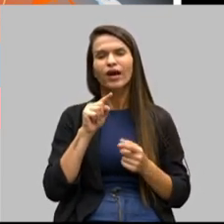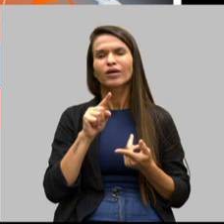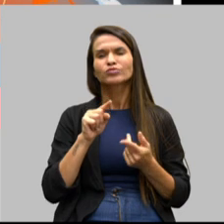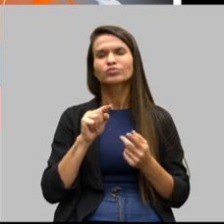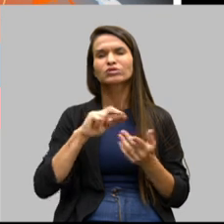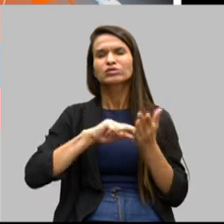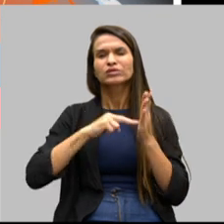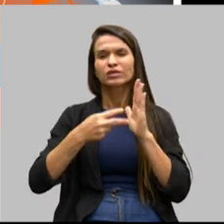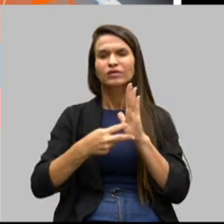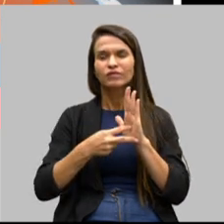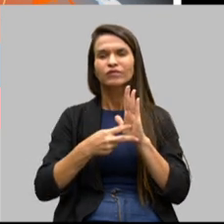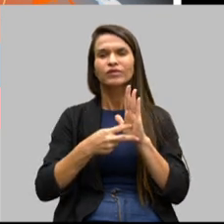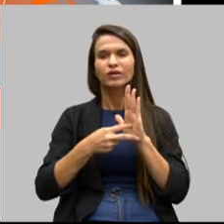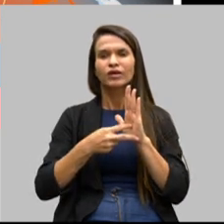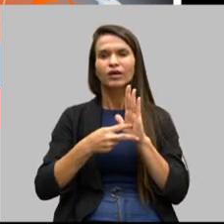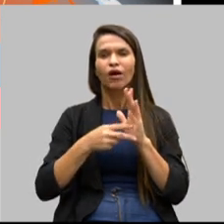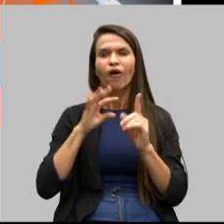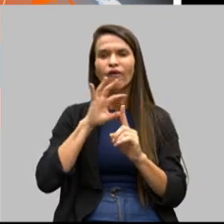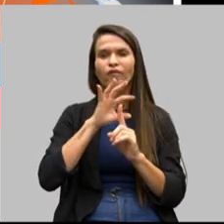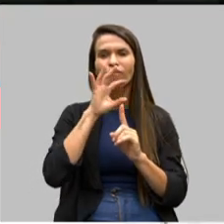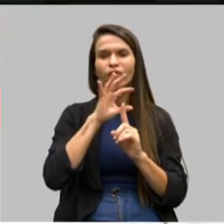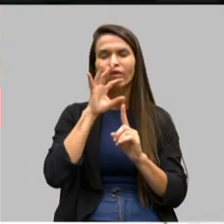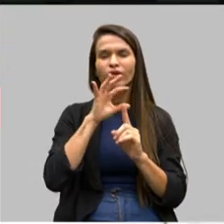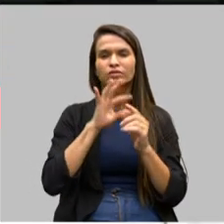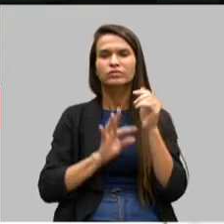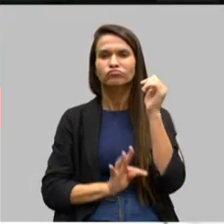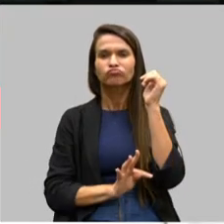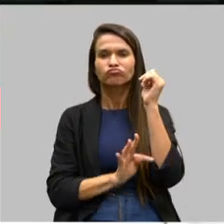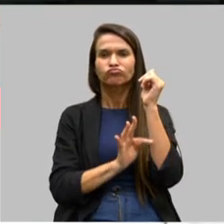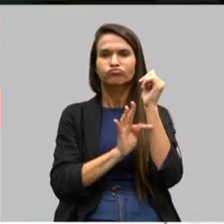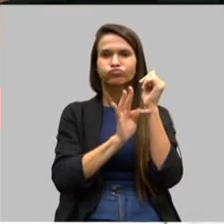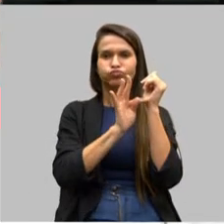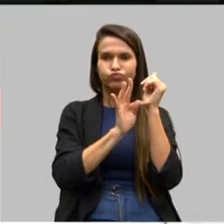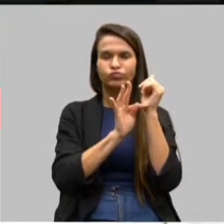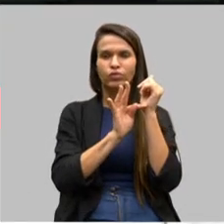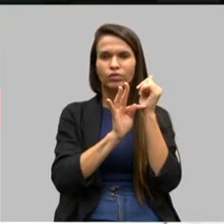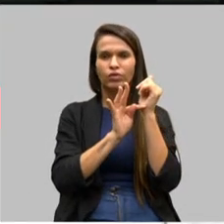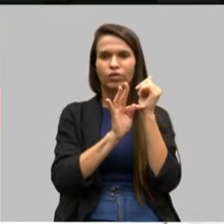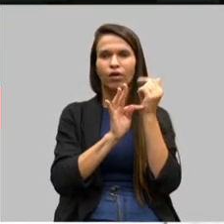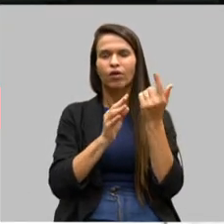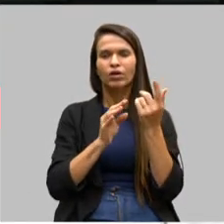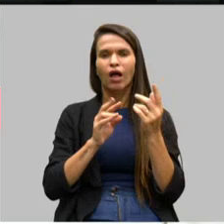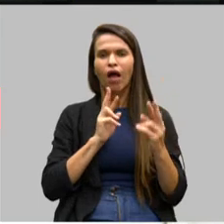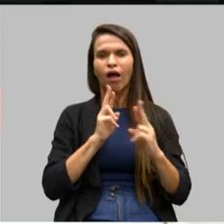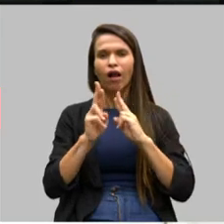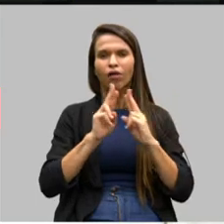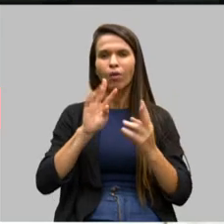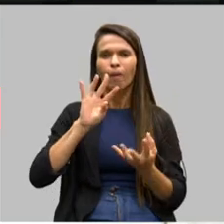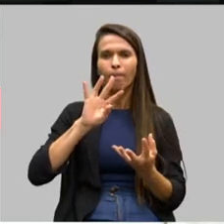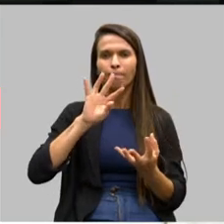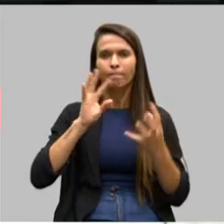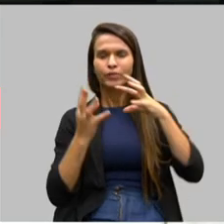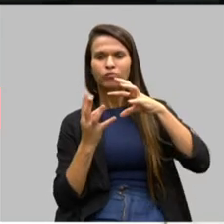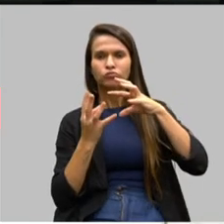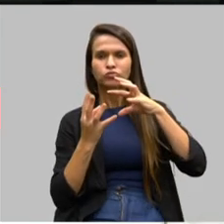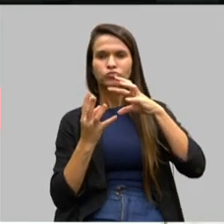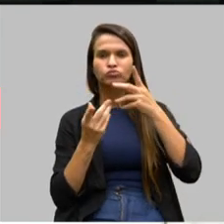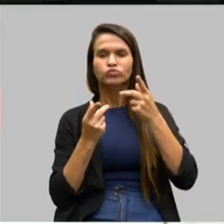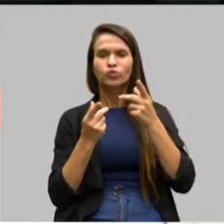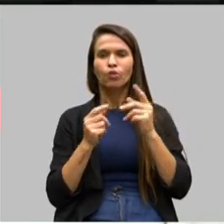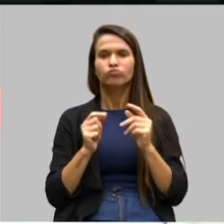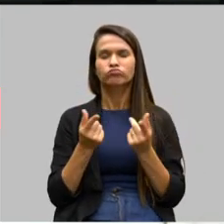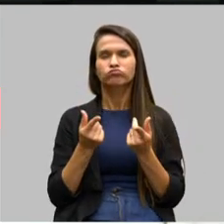que todo mundo fala e todo mundo relaciona com a mudança no clima, aumento de temperatura? O